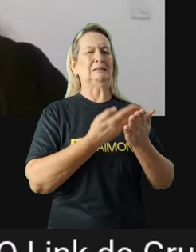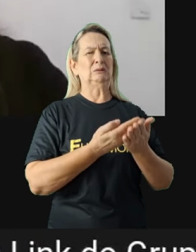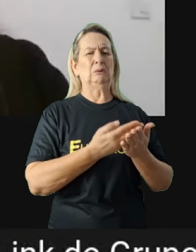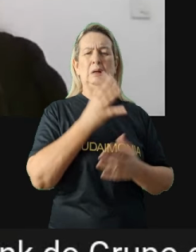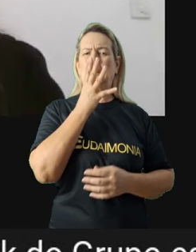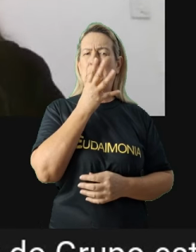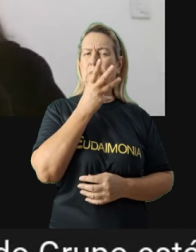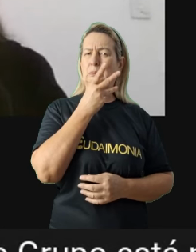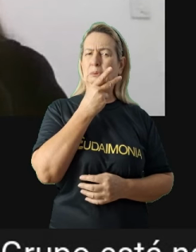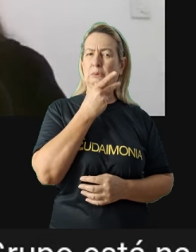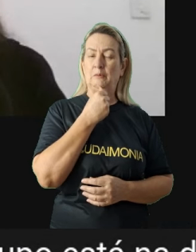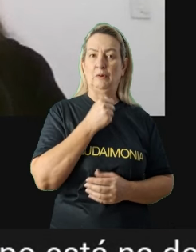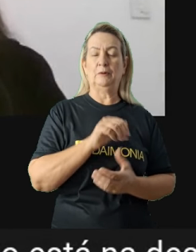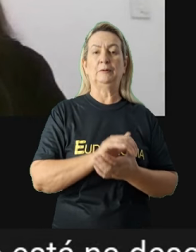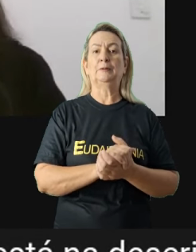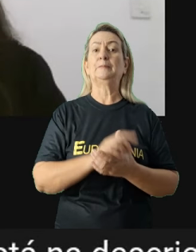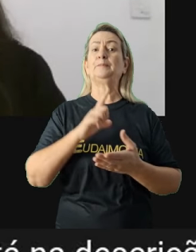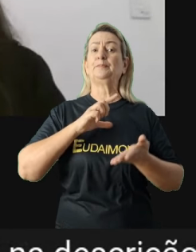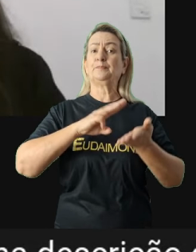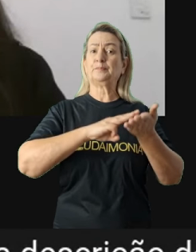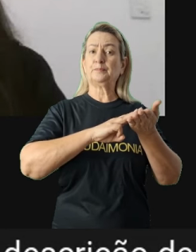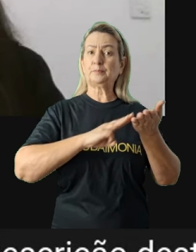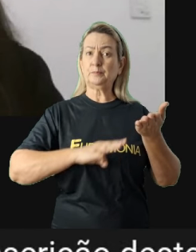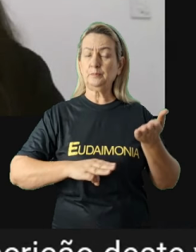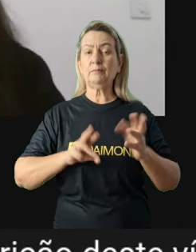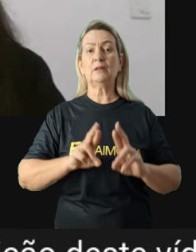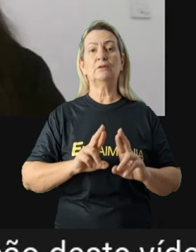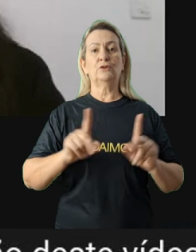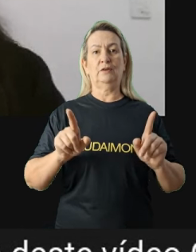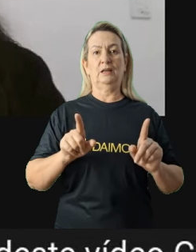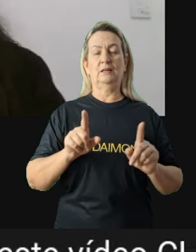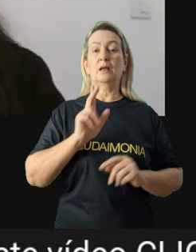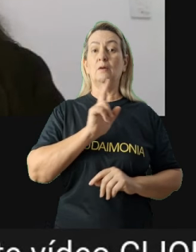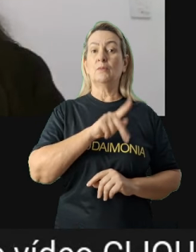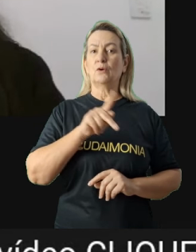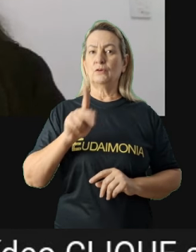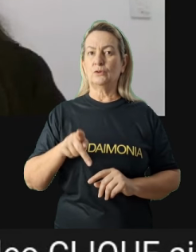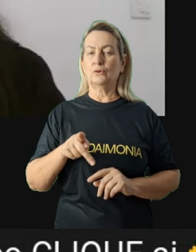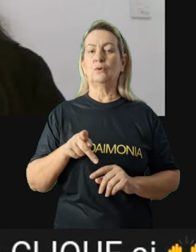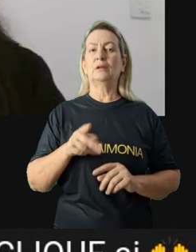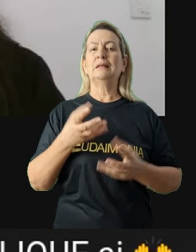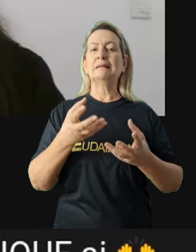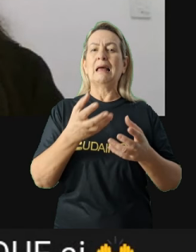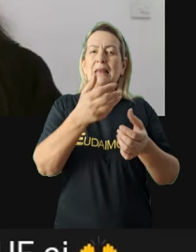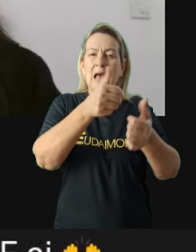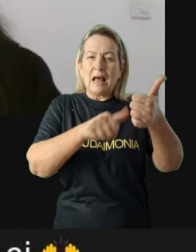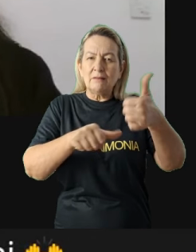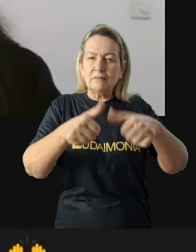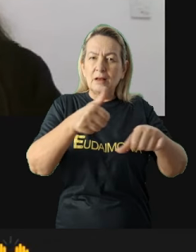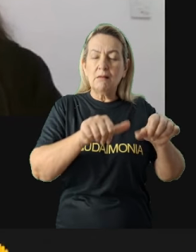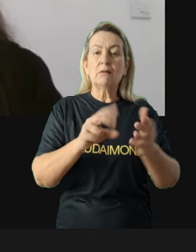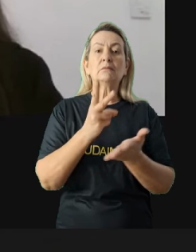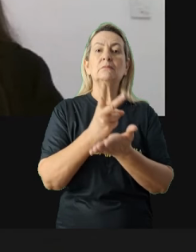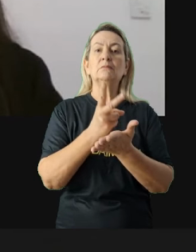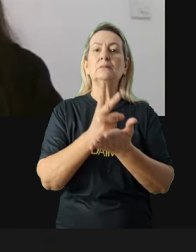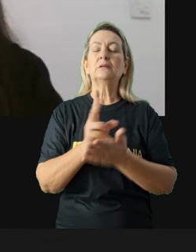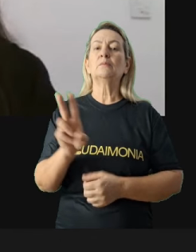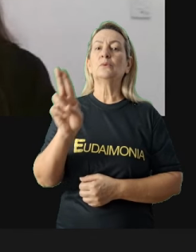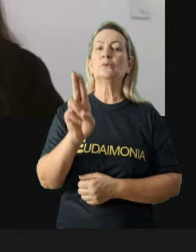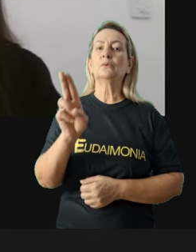da tecnologia. A escola em que eu trabalho tem uma metodologia diferenciada e os professores